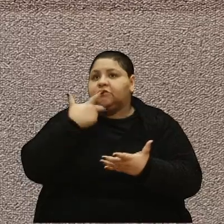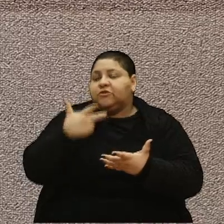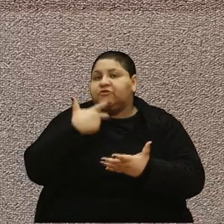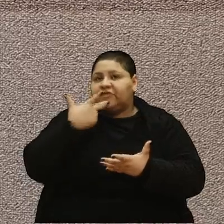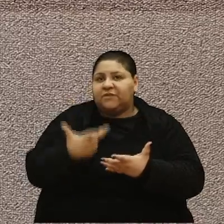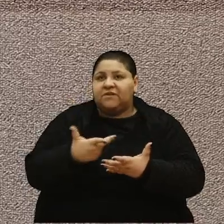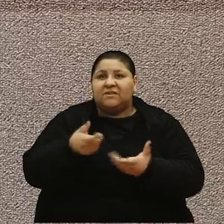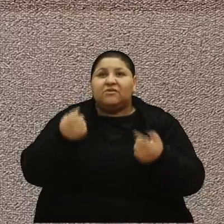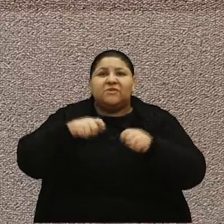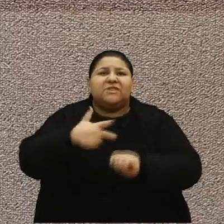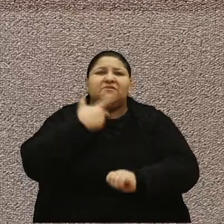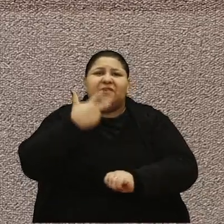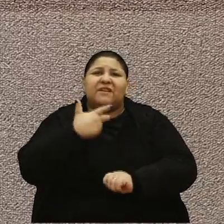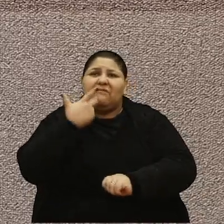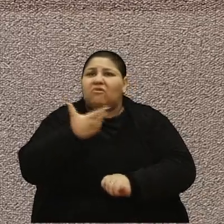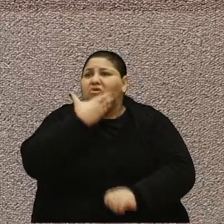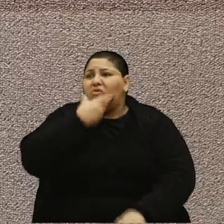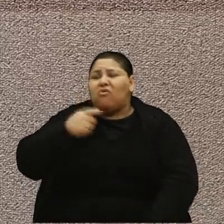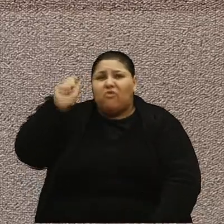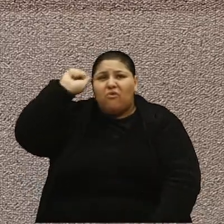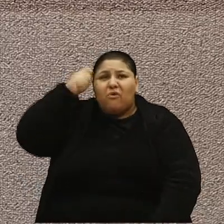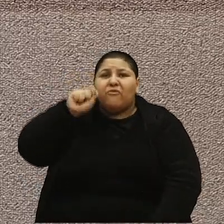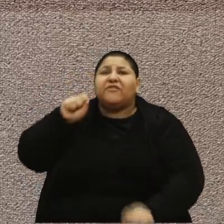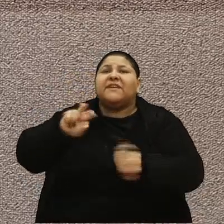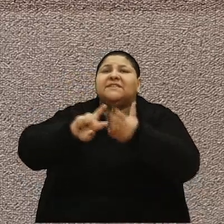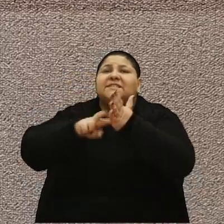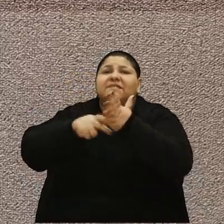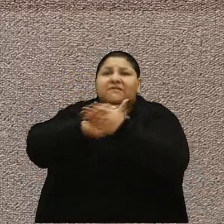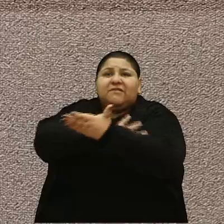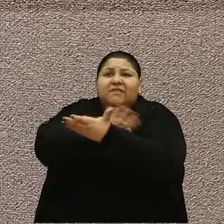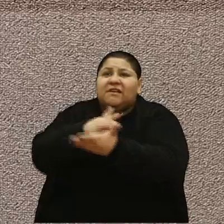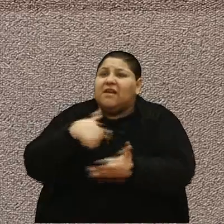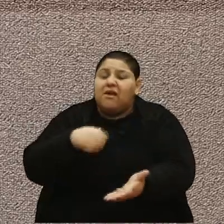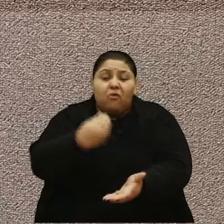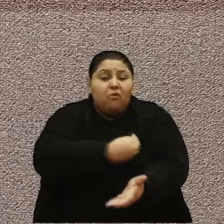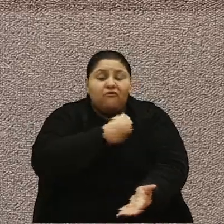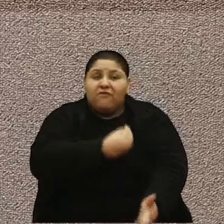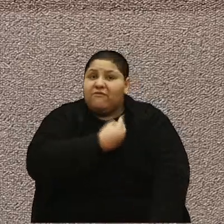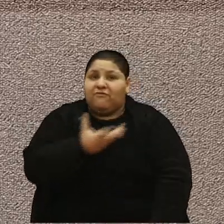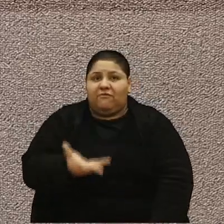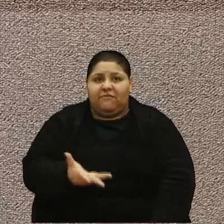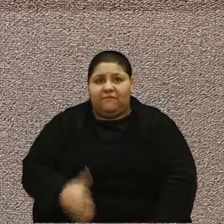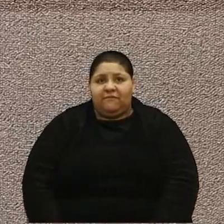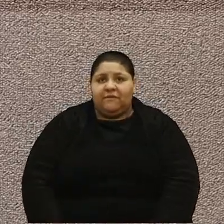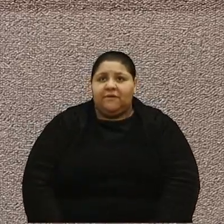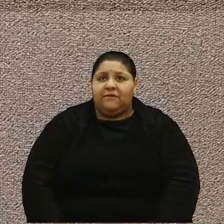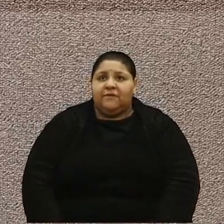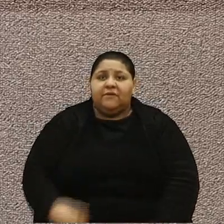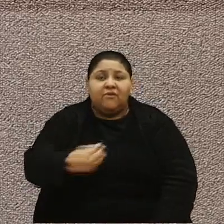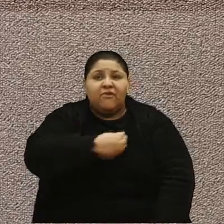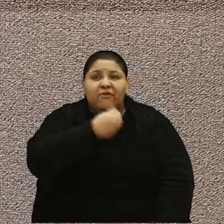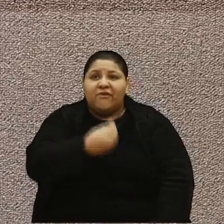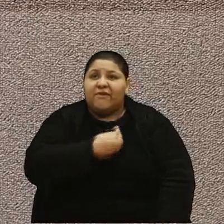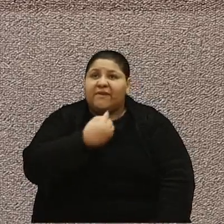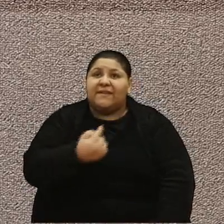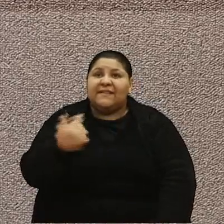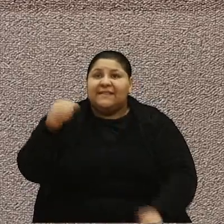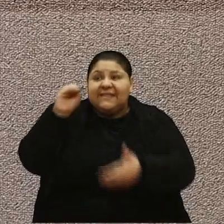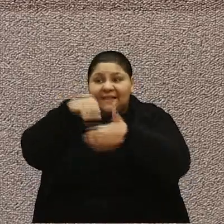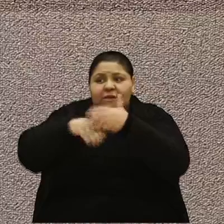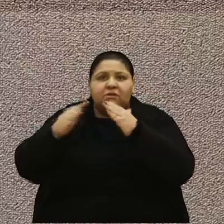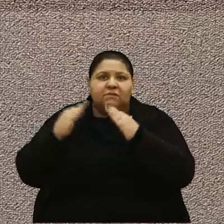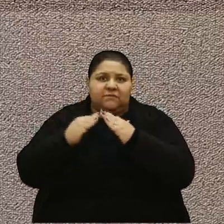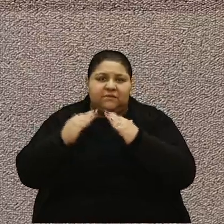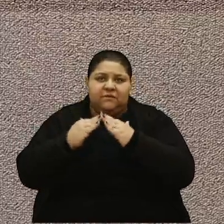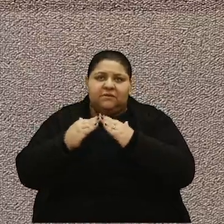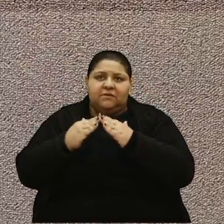situação. Não precisa falar para um homem negro que quer preconceito. Eu convivo com isso. Convivi com isso na minha casa.